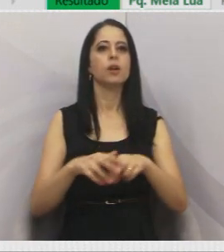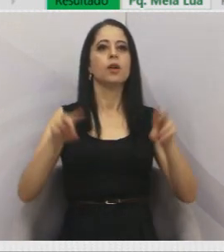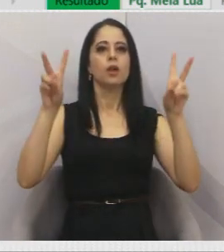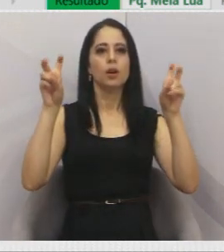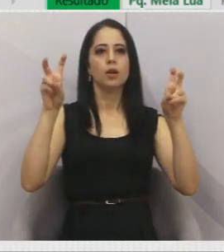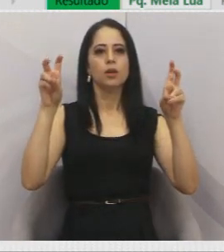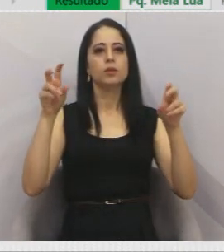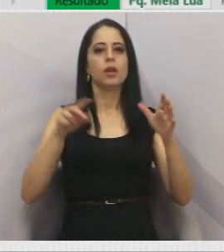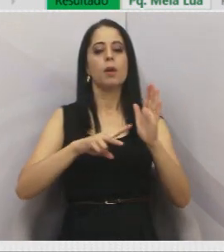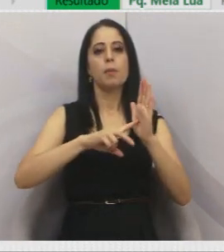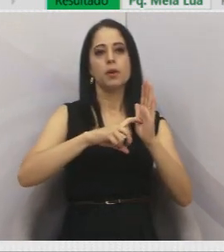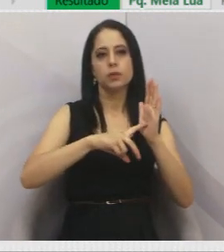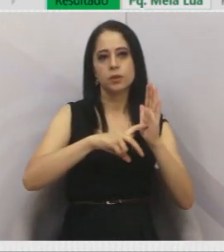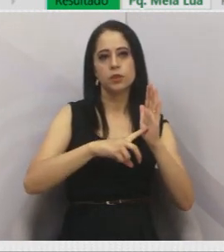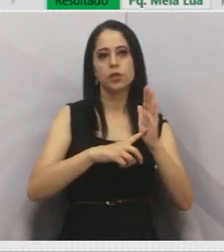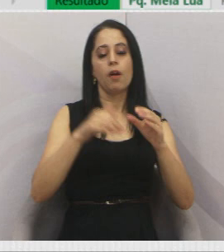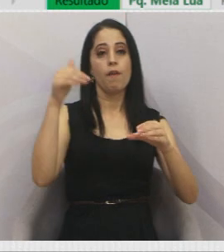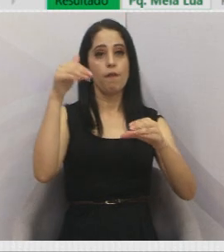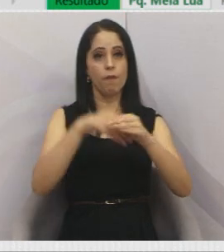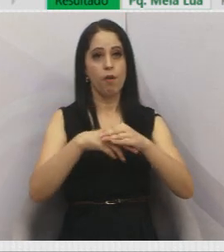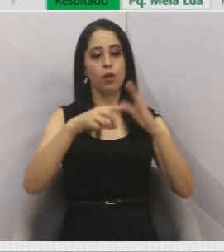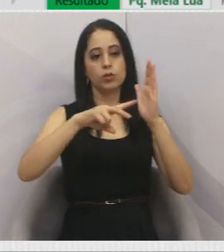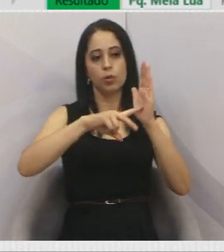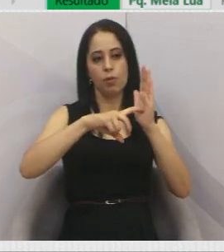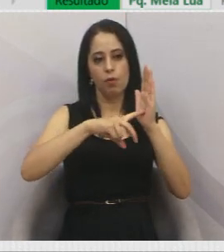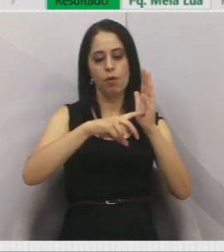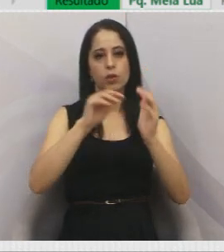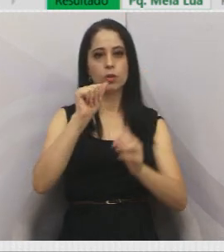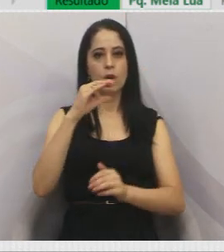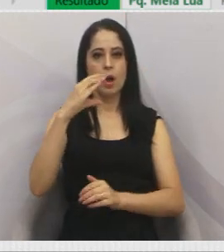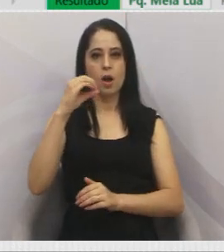voto associação das construtoras do Vale Paraíba, a Convap.